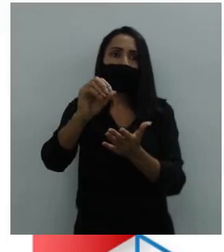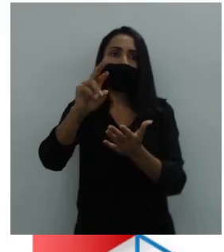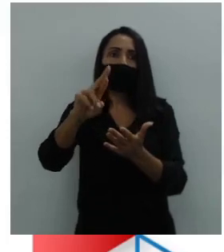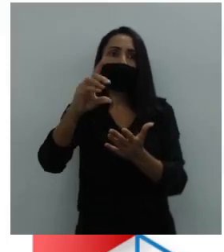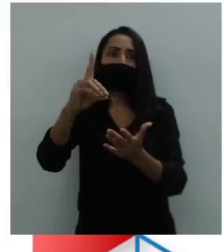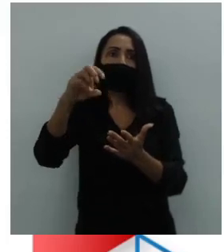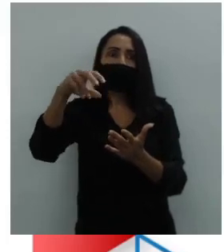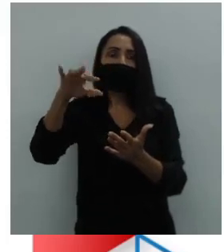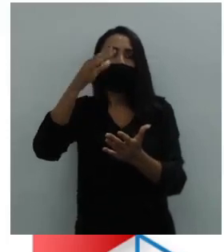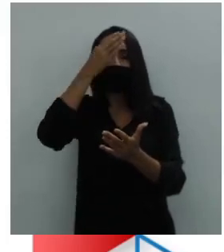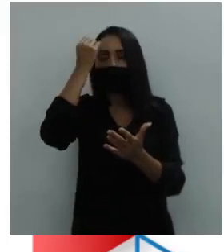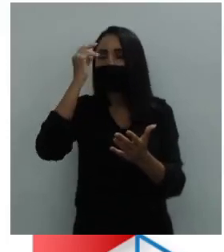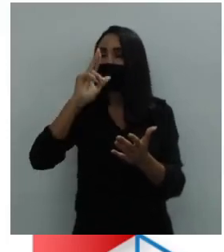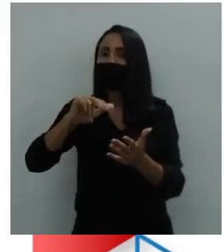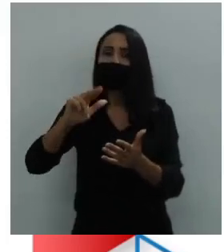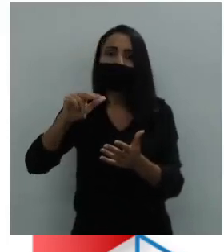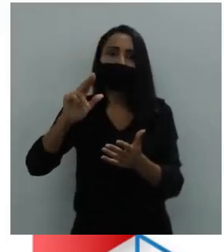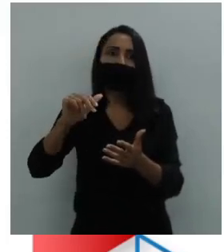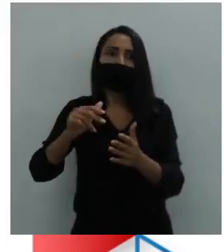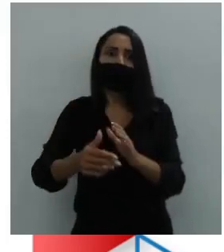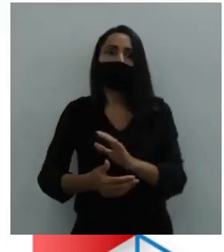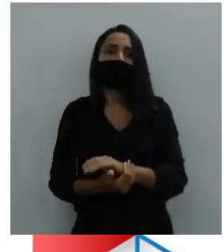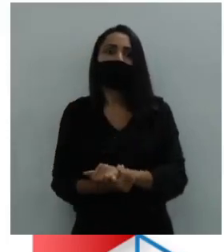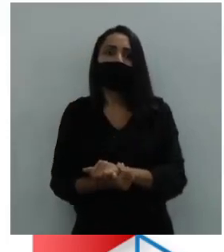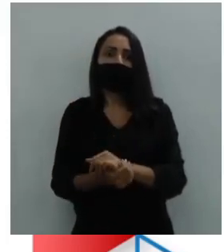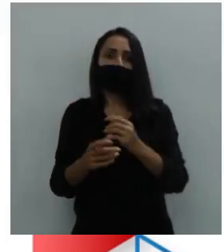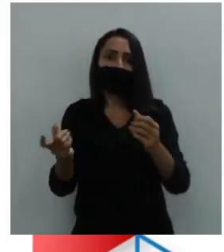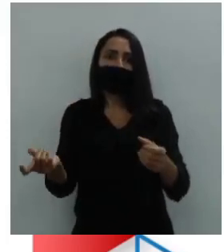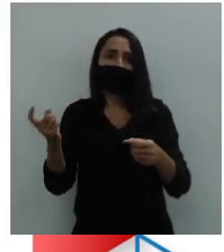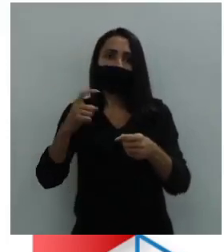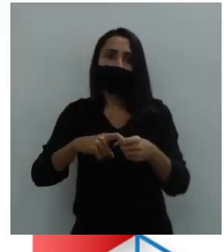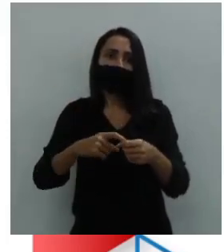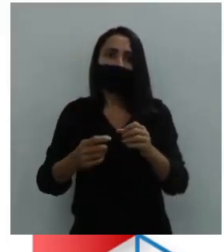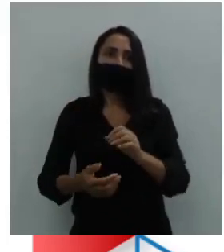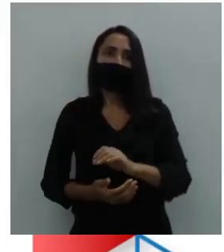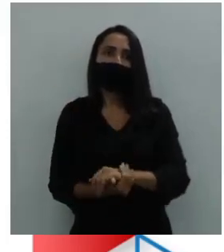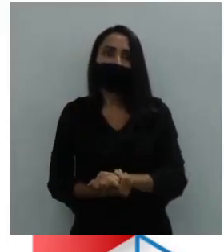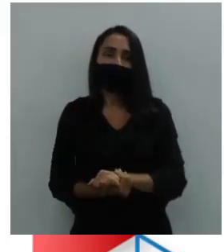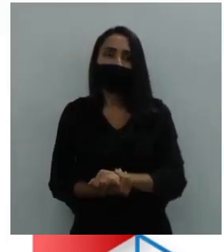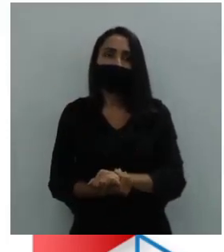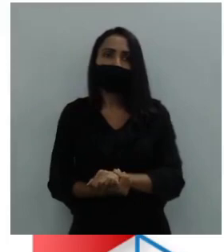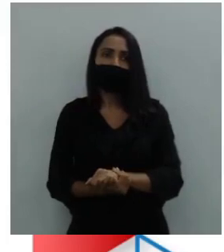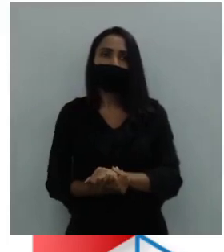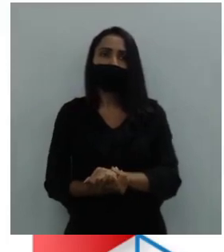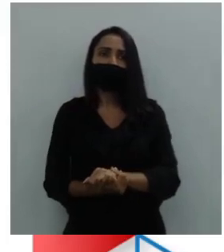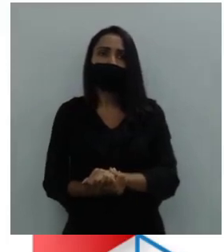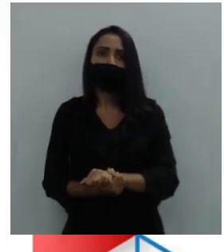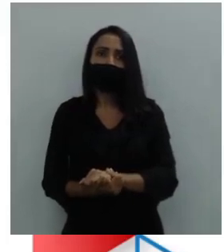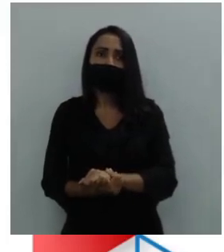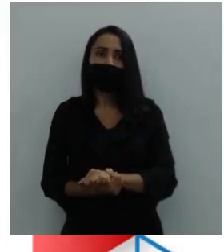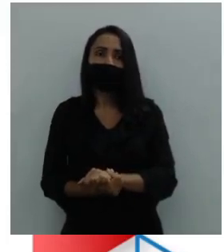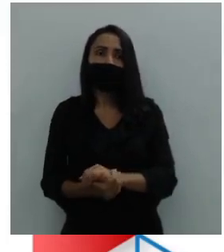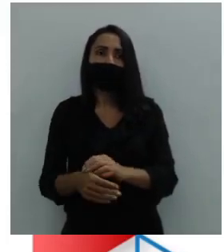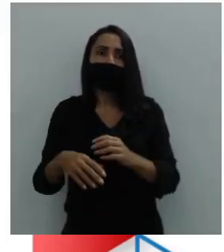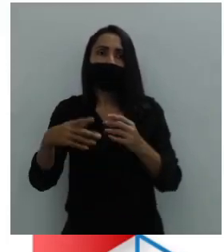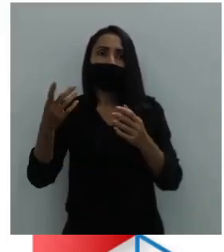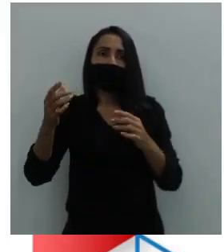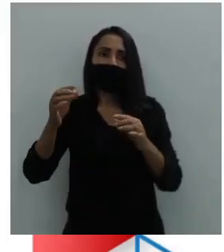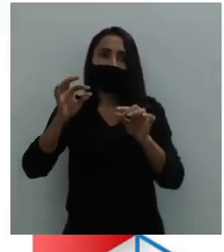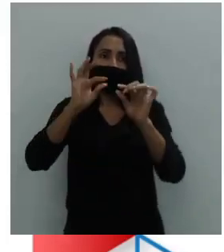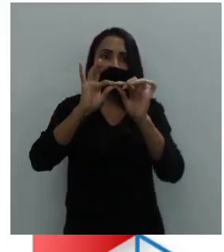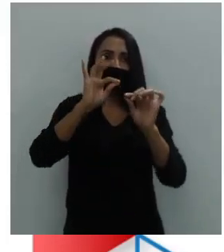esquecer. Nunca é demais voltar ao conceito, tá bom? Olha, os pontos foram